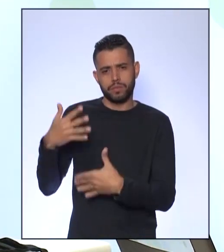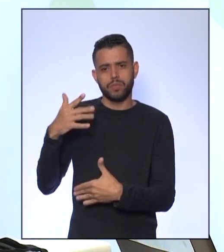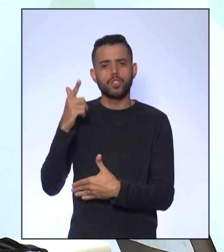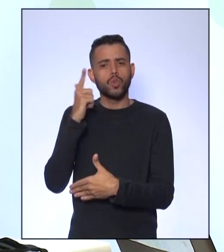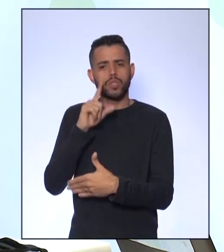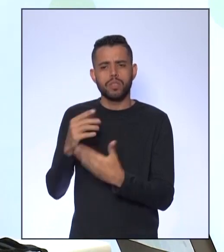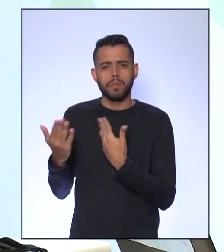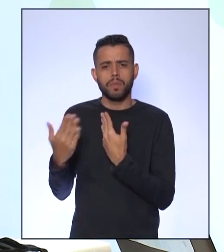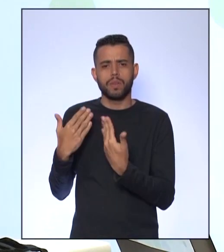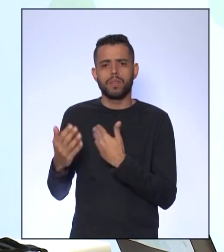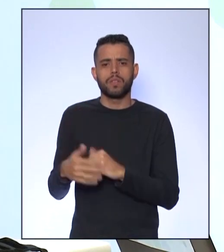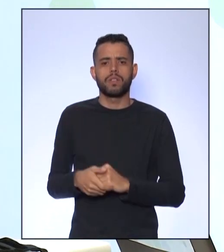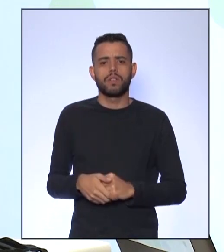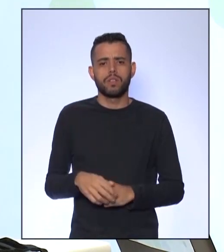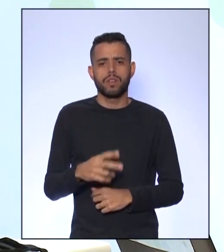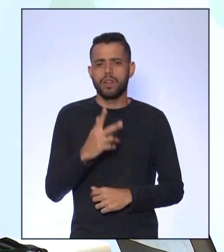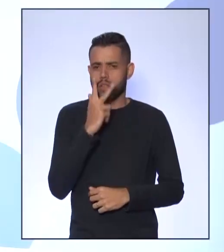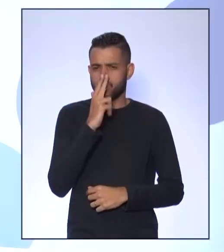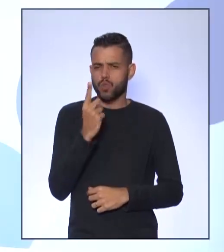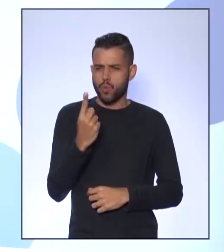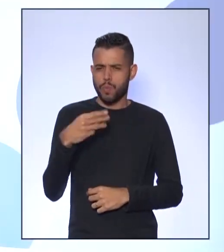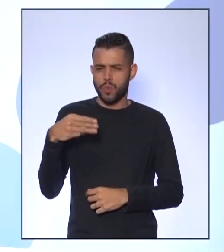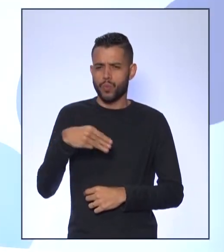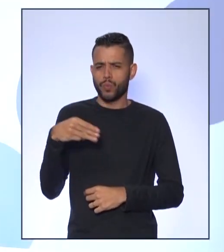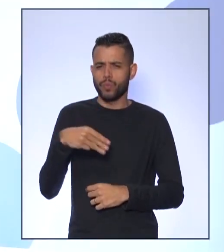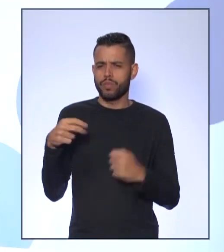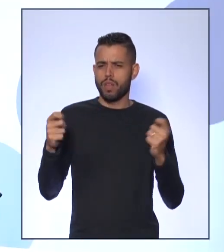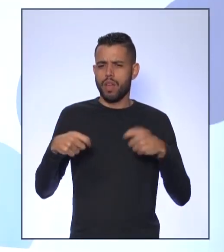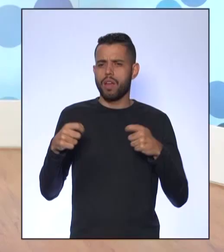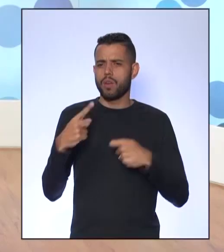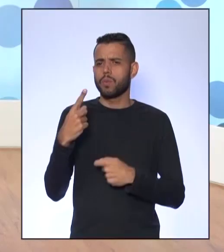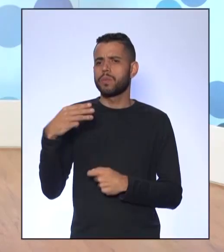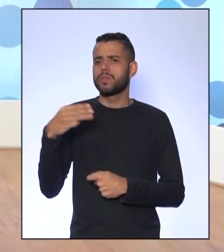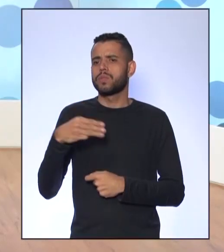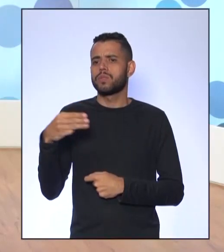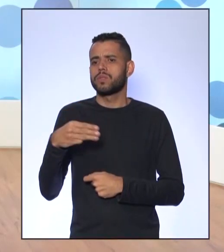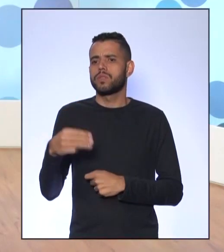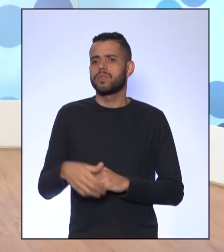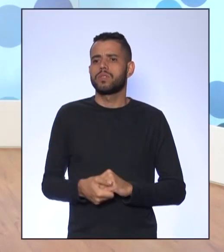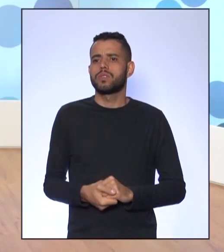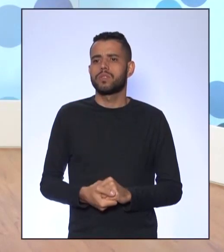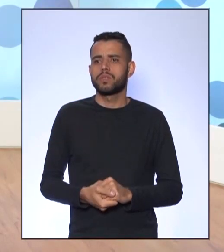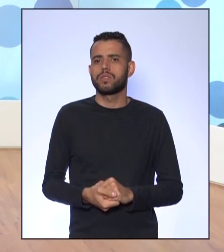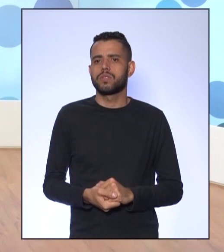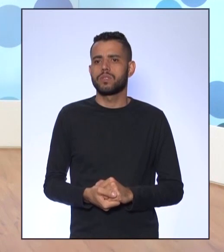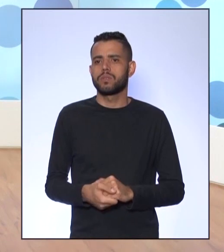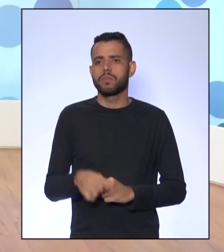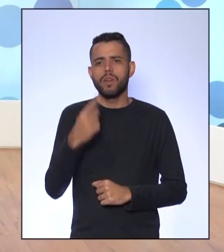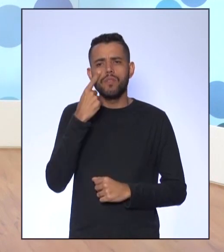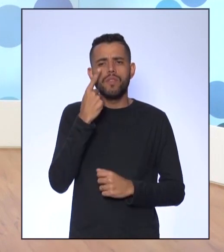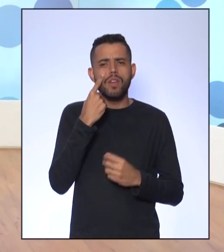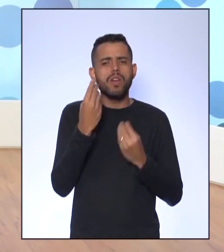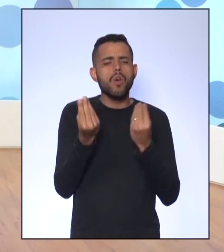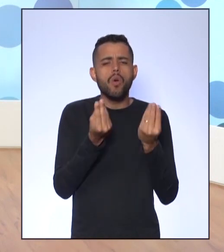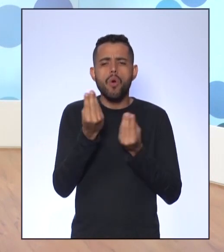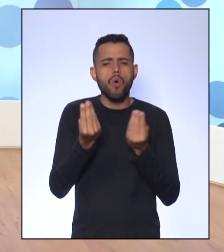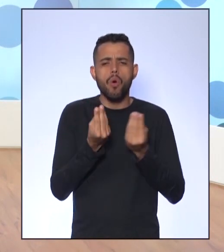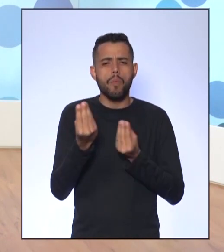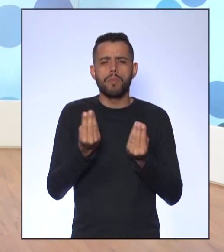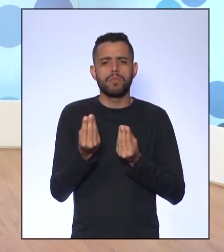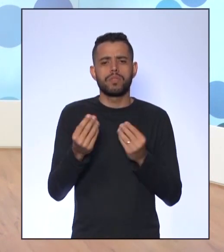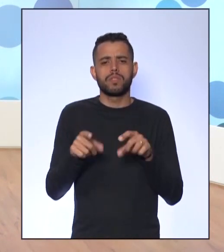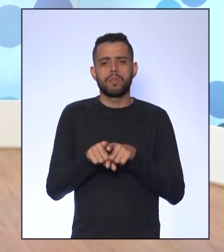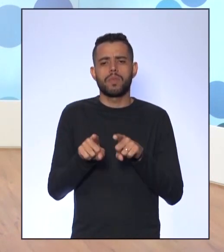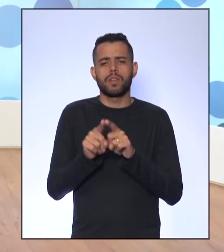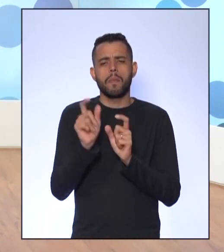interagir, por favor. Acho que 1 minuto a gente consegue, né, para os alunos se manifestem. Para a gente poder ver como é que eles se manifestam, como é que eles usam